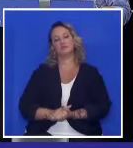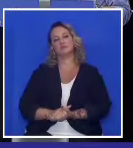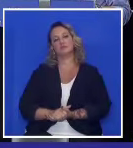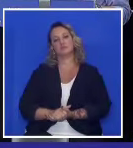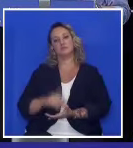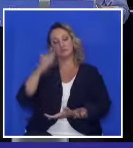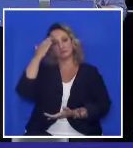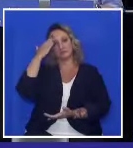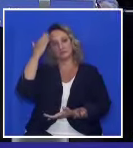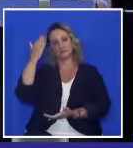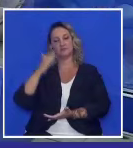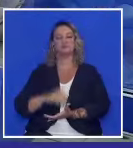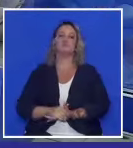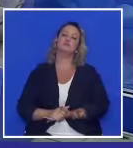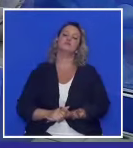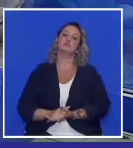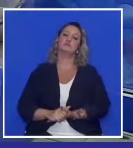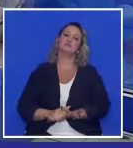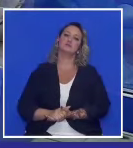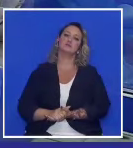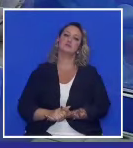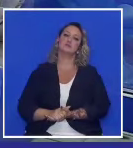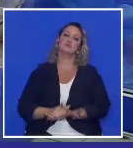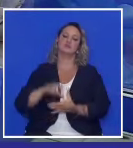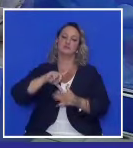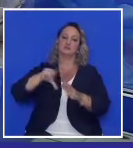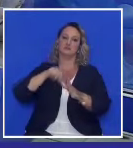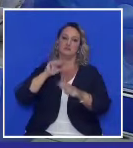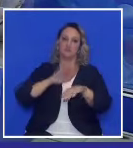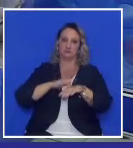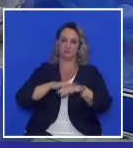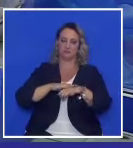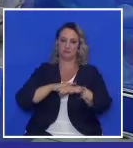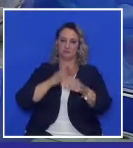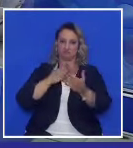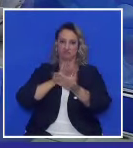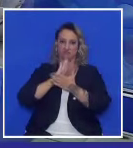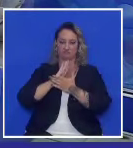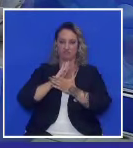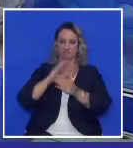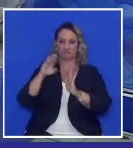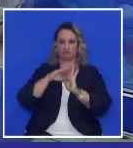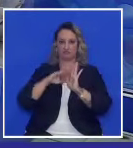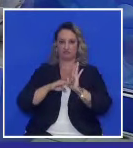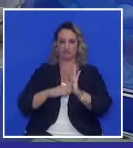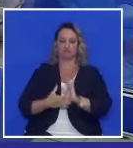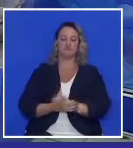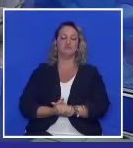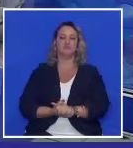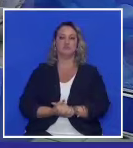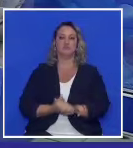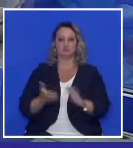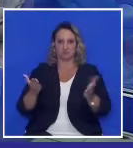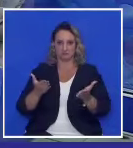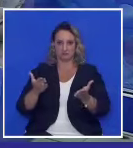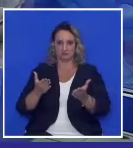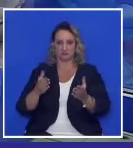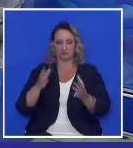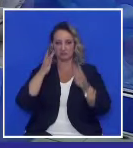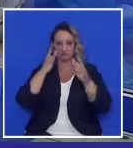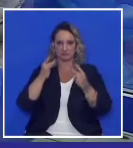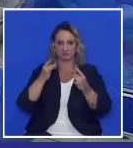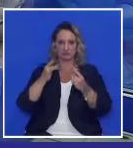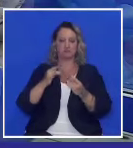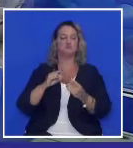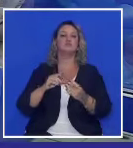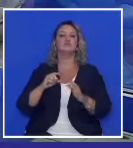confirmo. Obrigado. Sorteio da Quina realizado, validado por nossas auditoras. Agora é só ficar